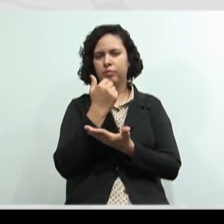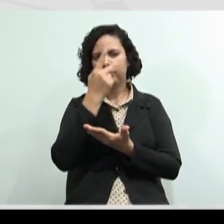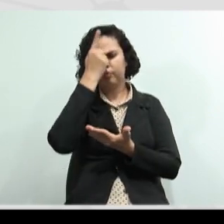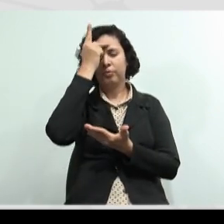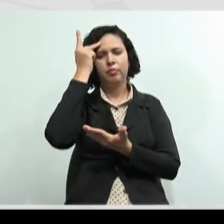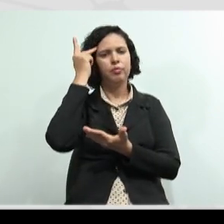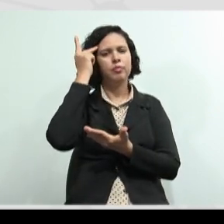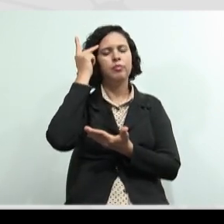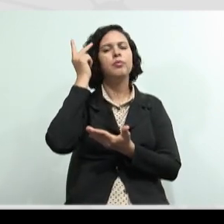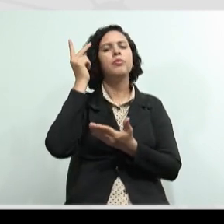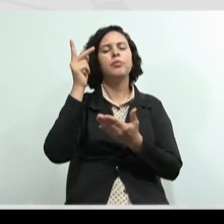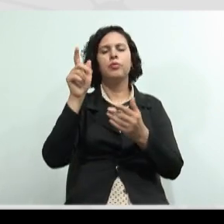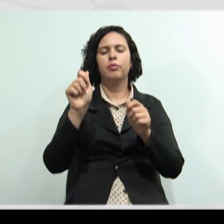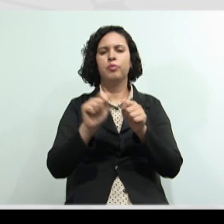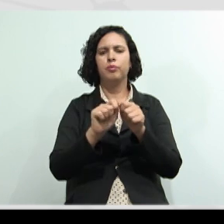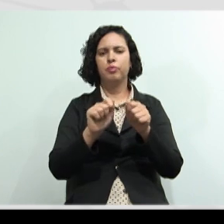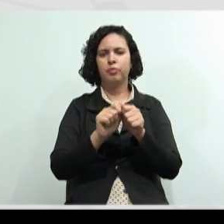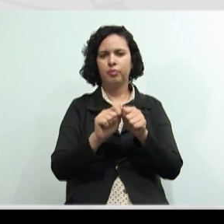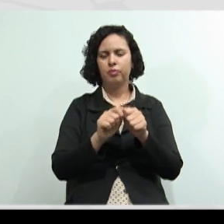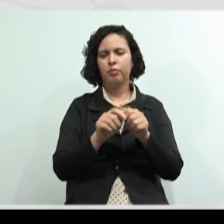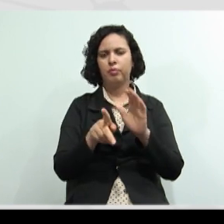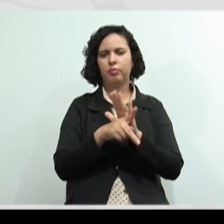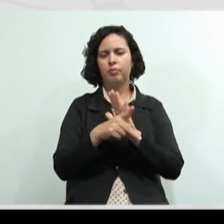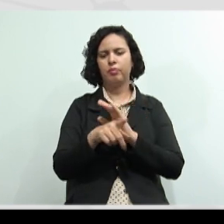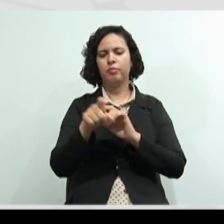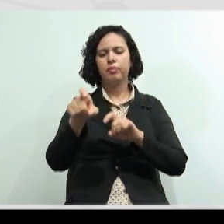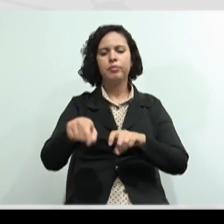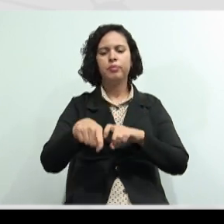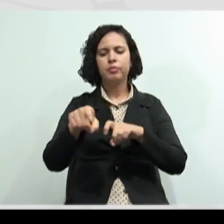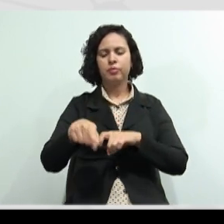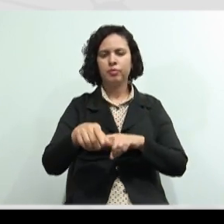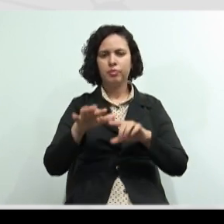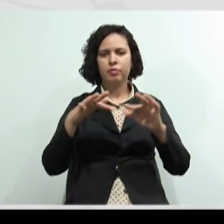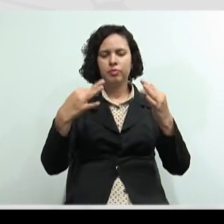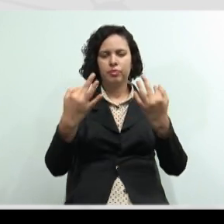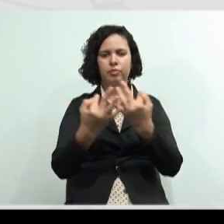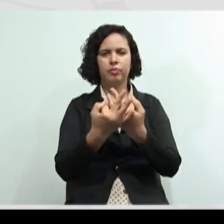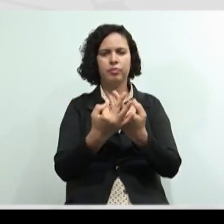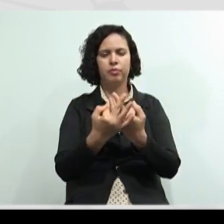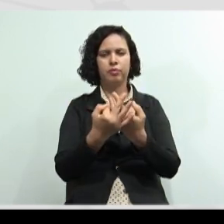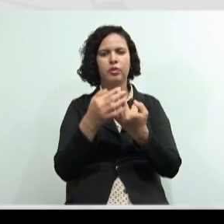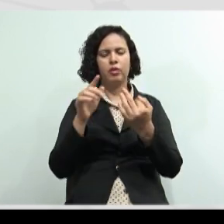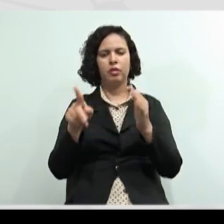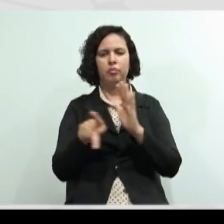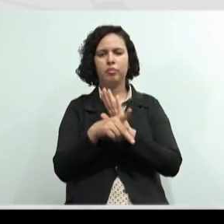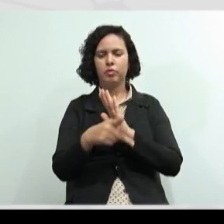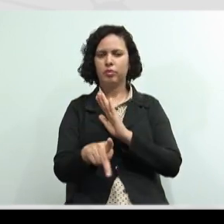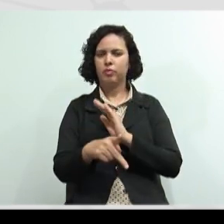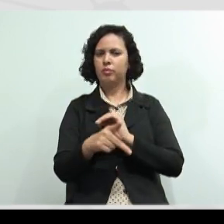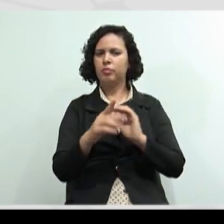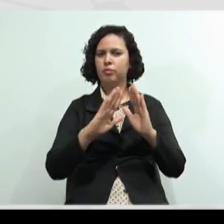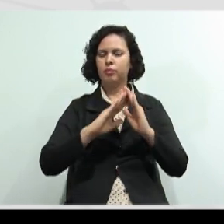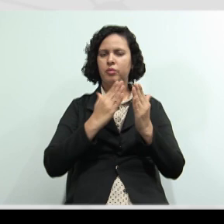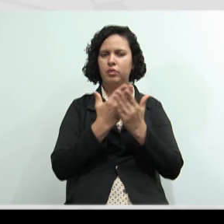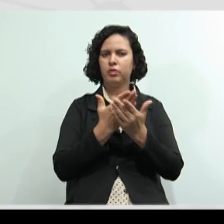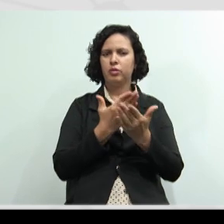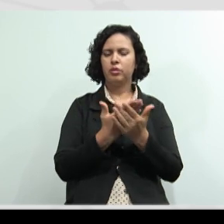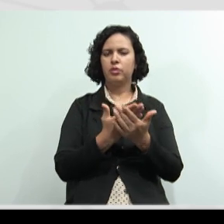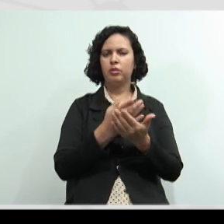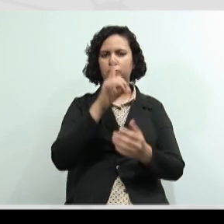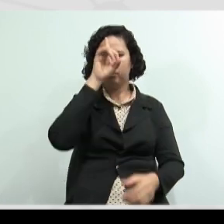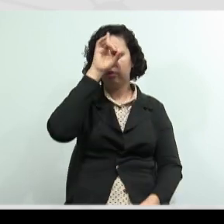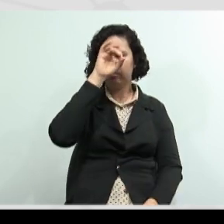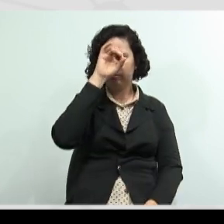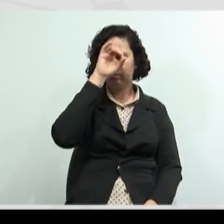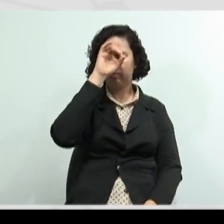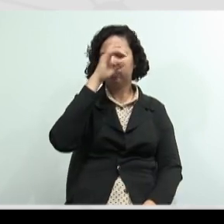alimentos produzidos pela agricultura familiar. Esses alimentos são principalmente para merenda escolar, para serem utilizados em hospitais públicos e outros lugares de acesso ao